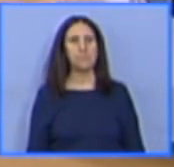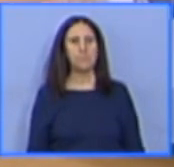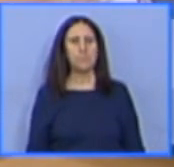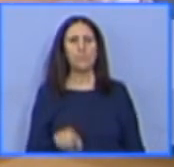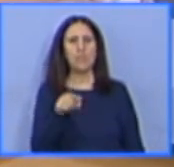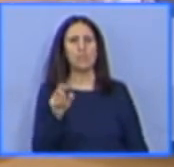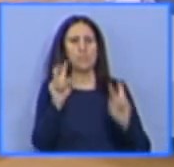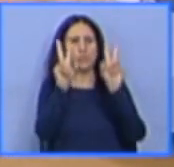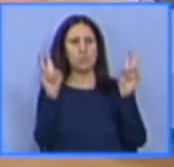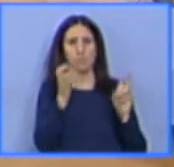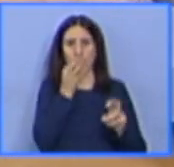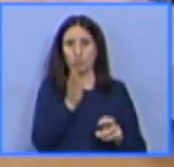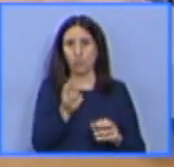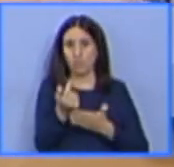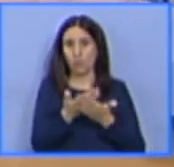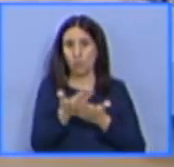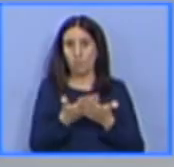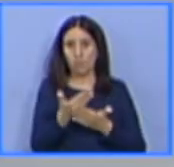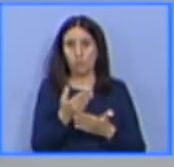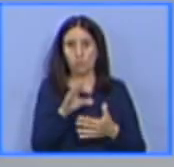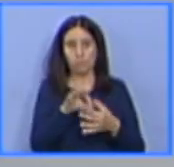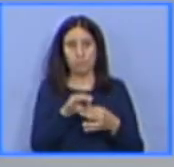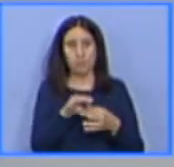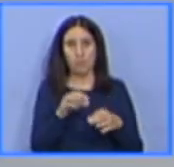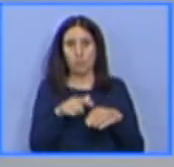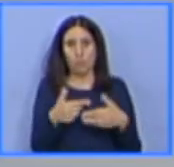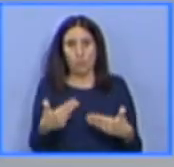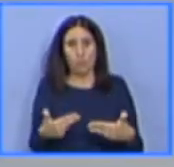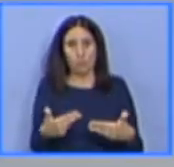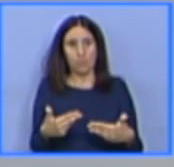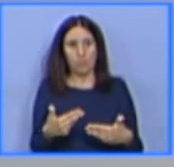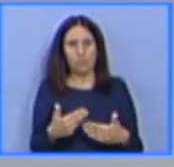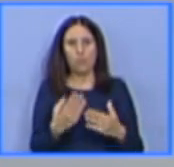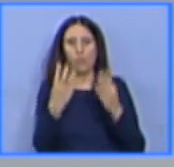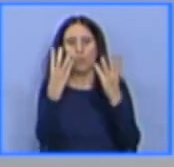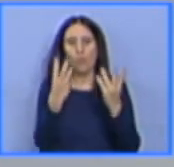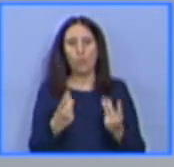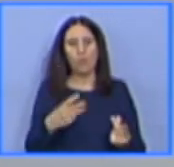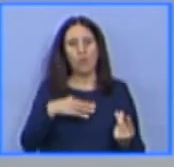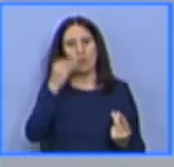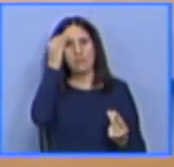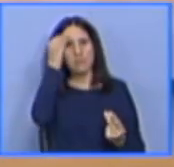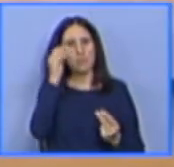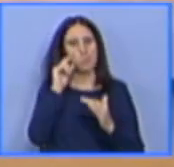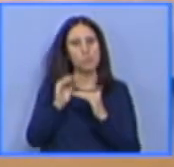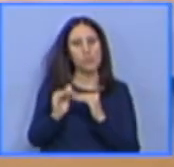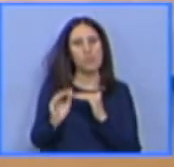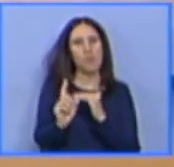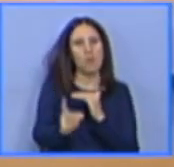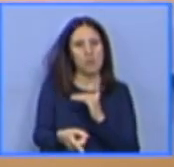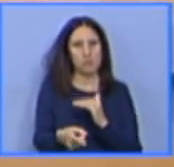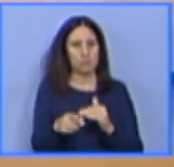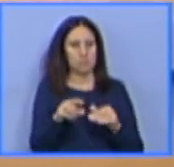um tema, e já aqui falamos das razões económicas, que no momento em que se fazem muitas contas para ver a sustentabilidade dos